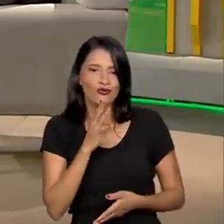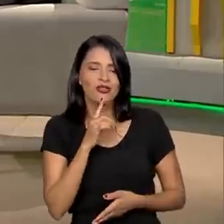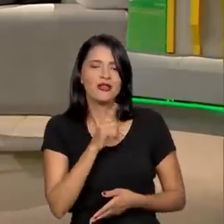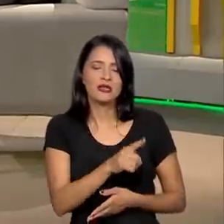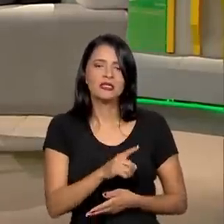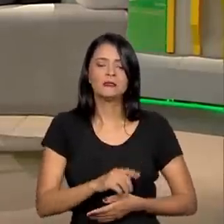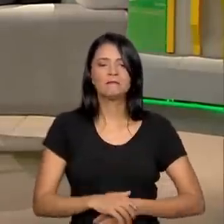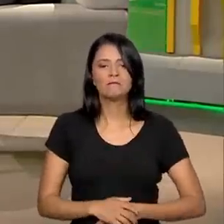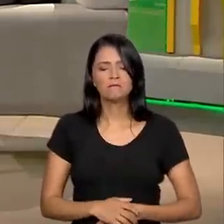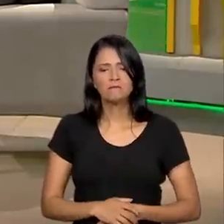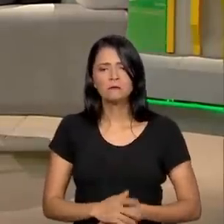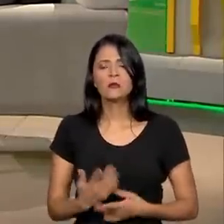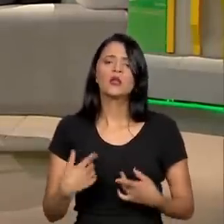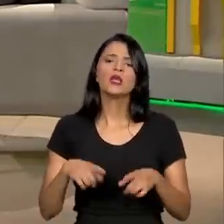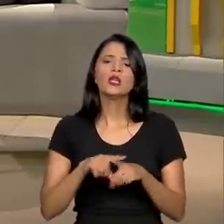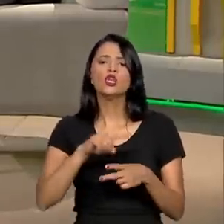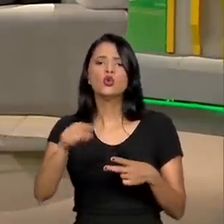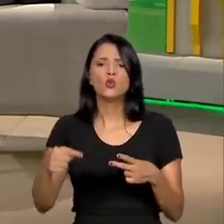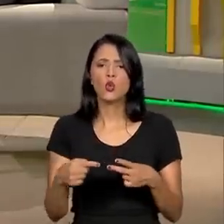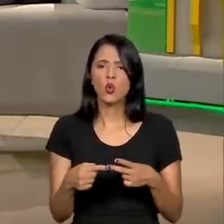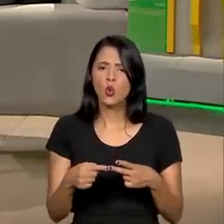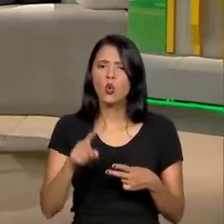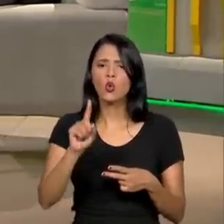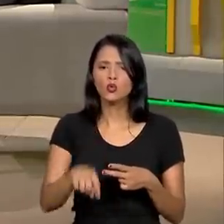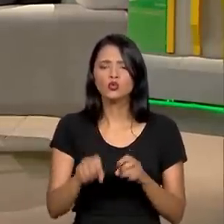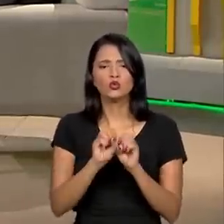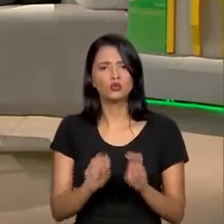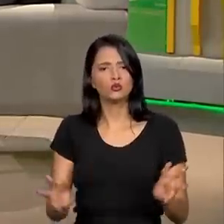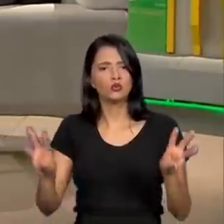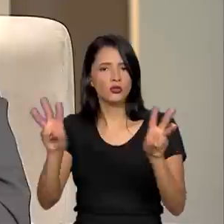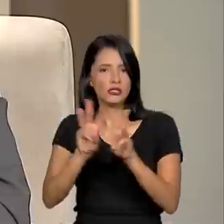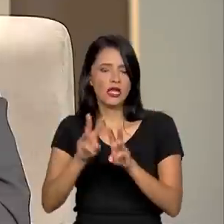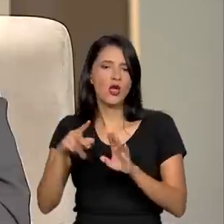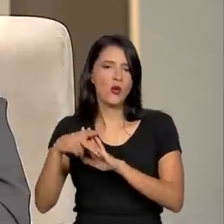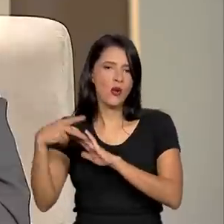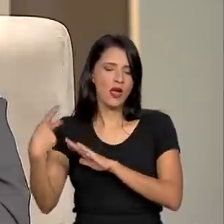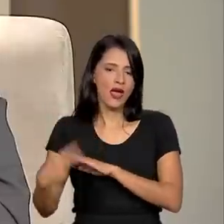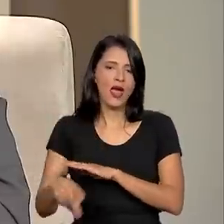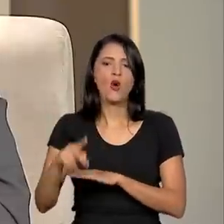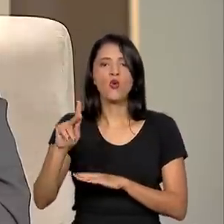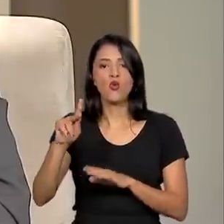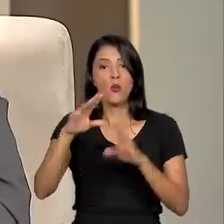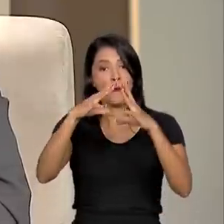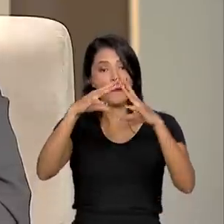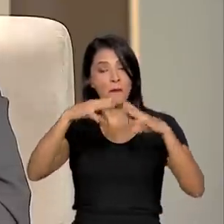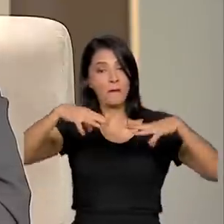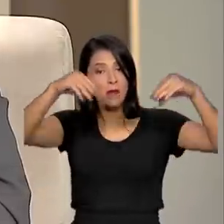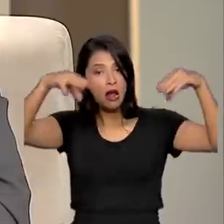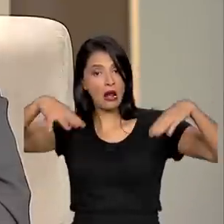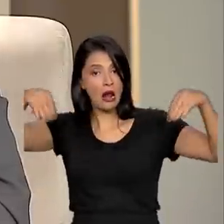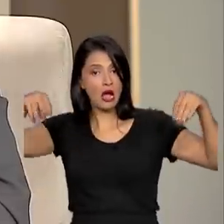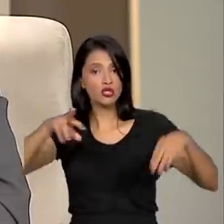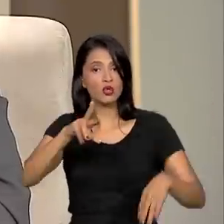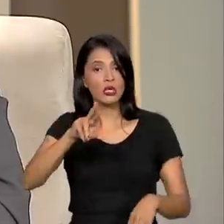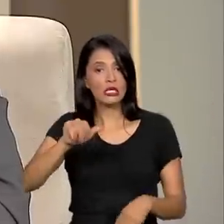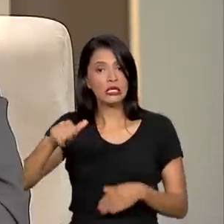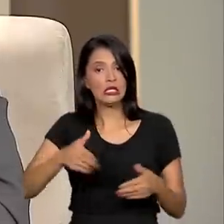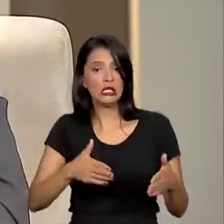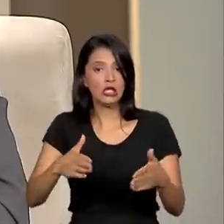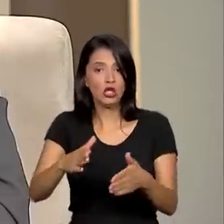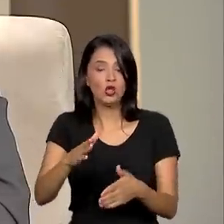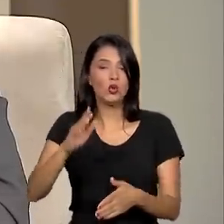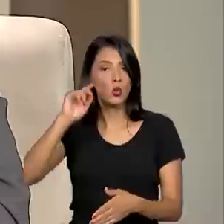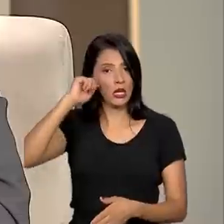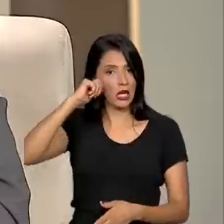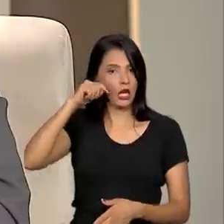Petrópolis, e um museu dedicado ao café, que é o Palácio Rio Negro. Né? O Museu Imperial